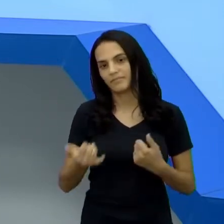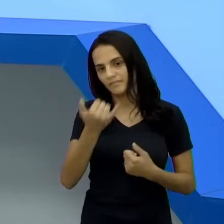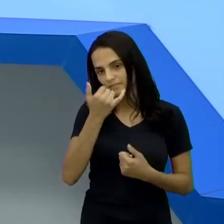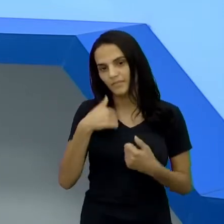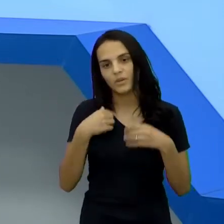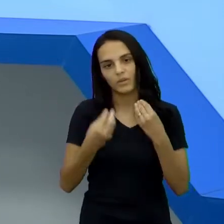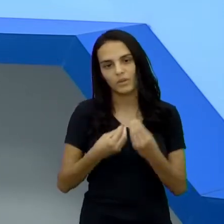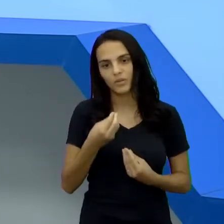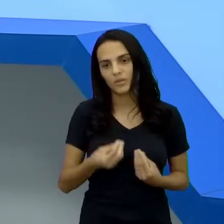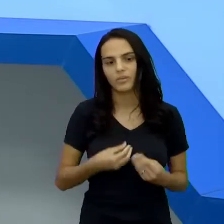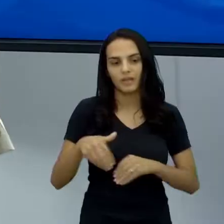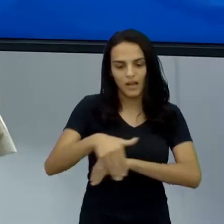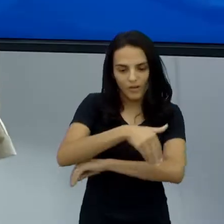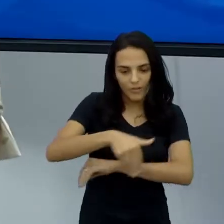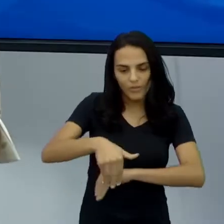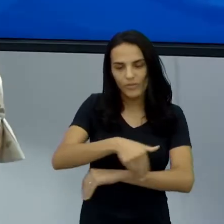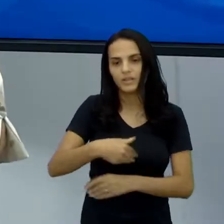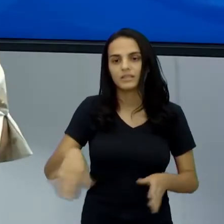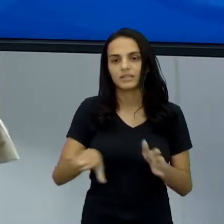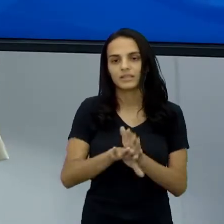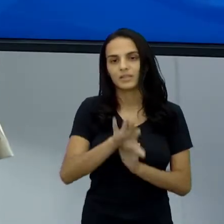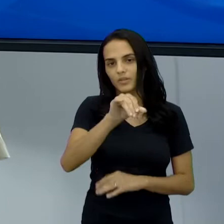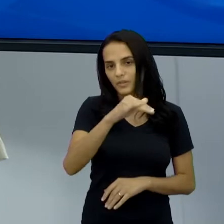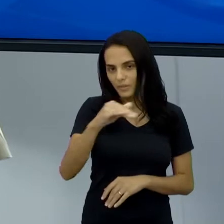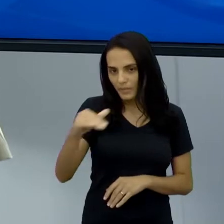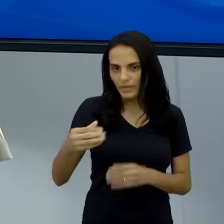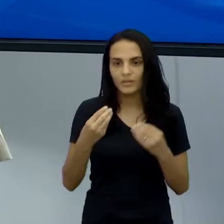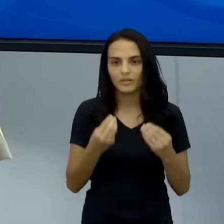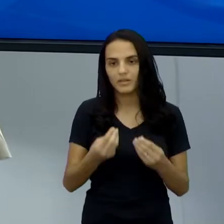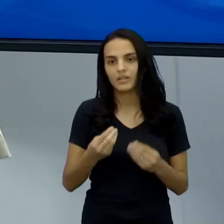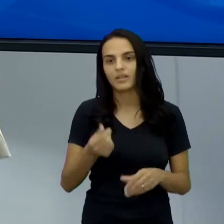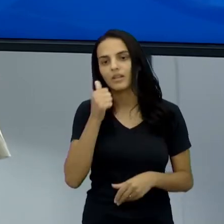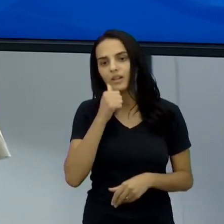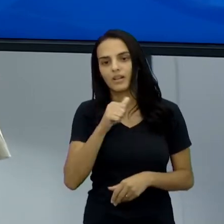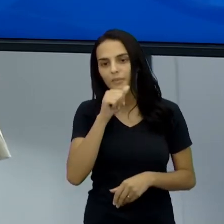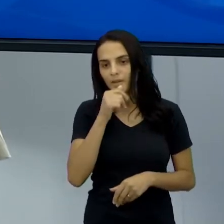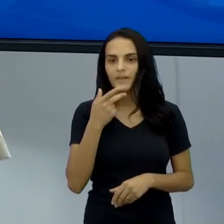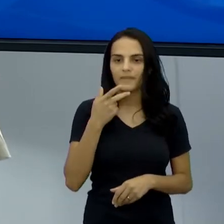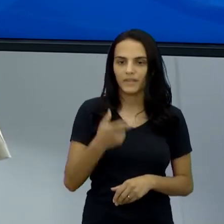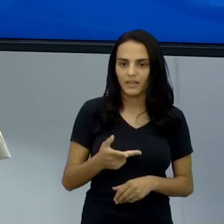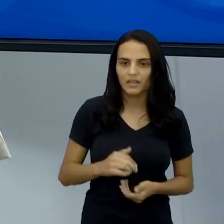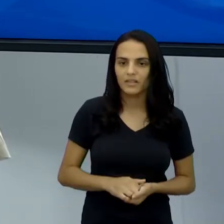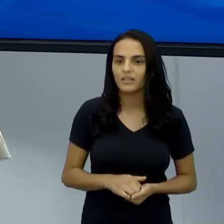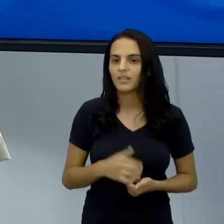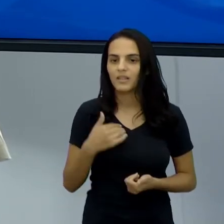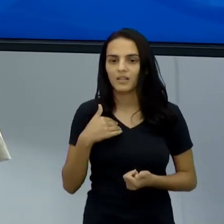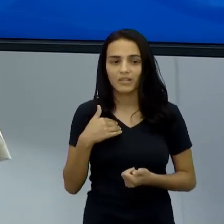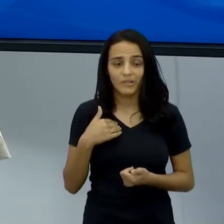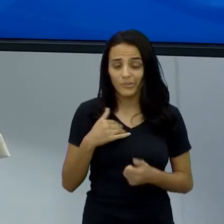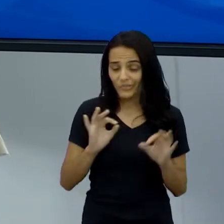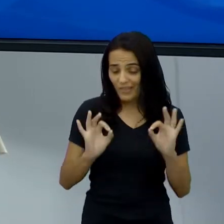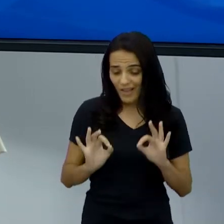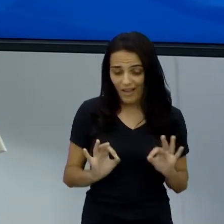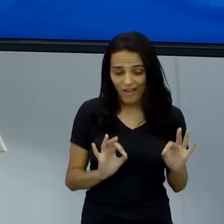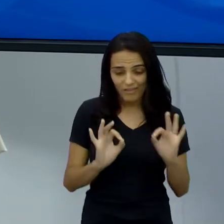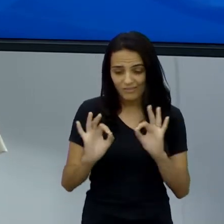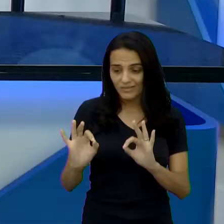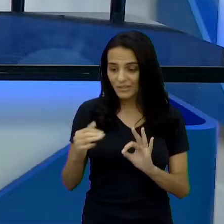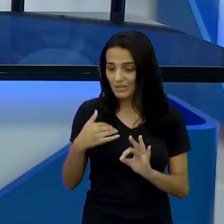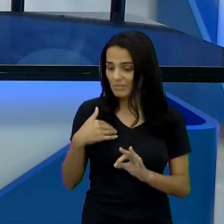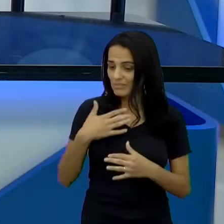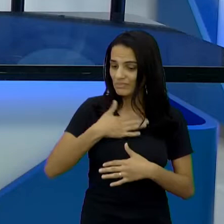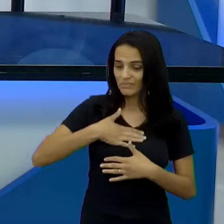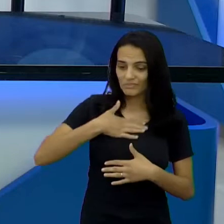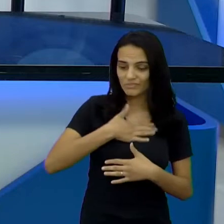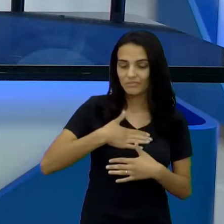sair sozinha na rua. Então, eu já tinha chegado, mas tipo, sabe aquele momento que fala... Gente, eu não curti nada da minha vida. Exato, e o mundo